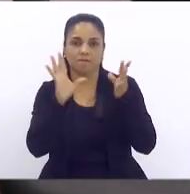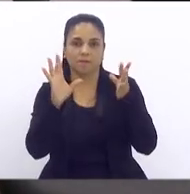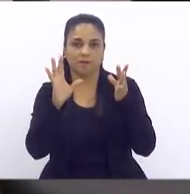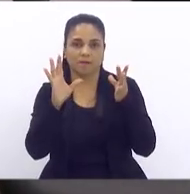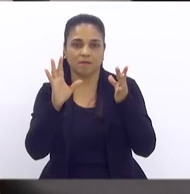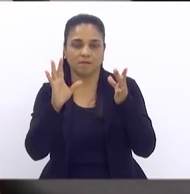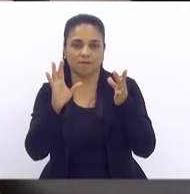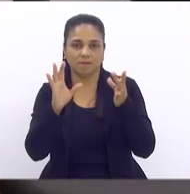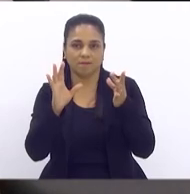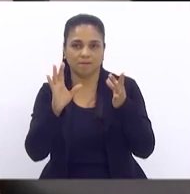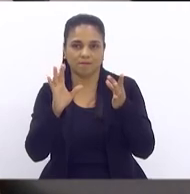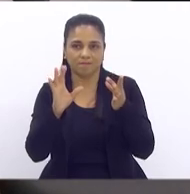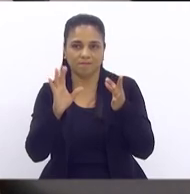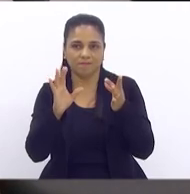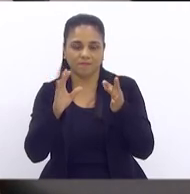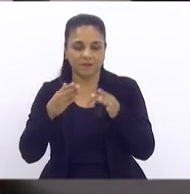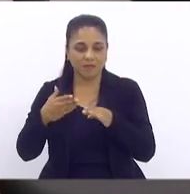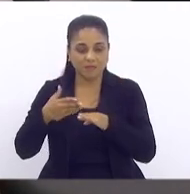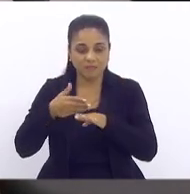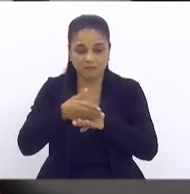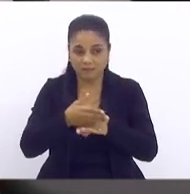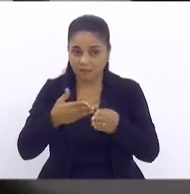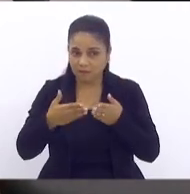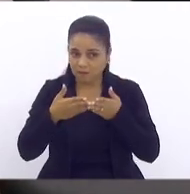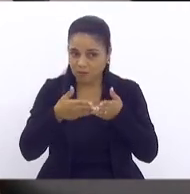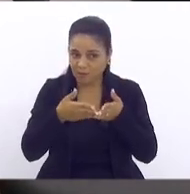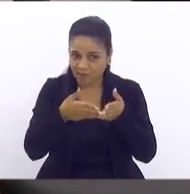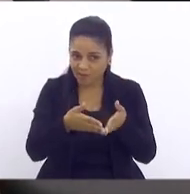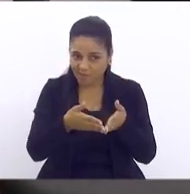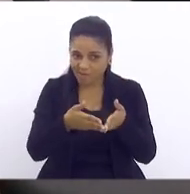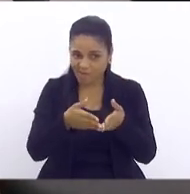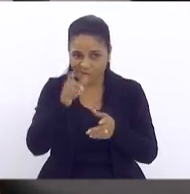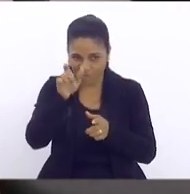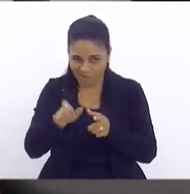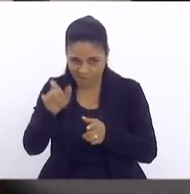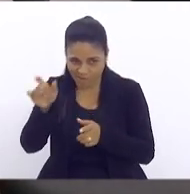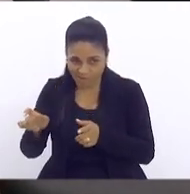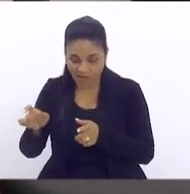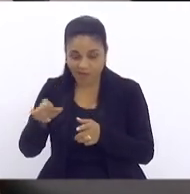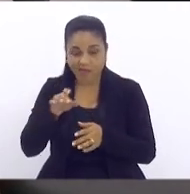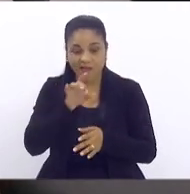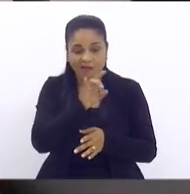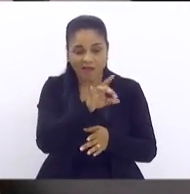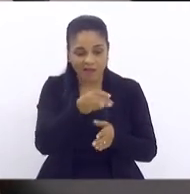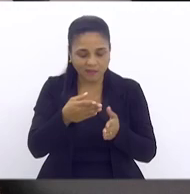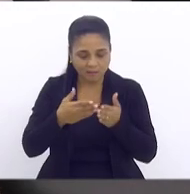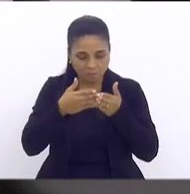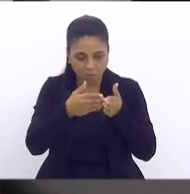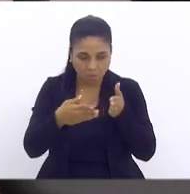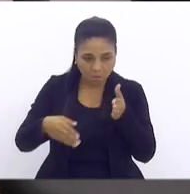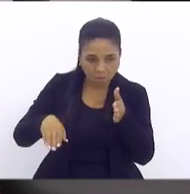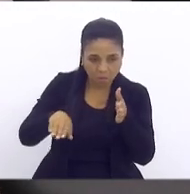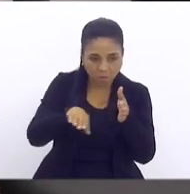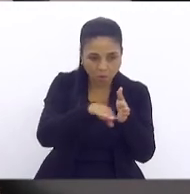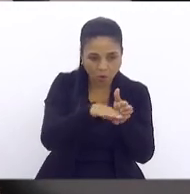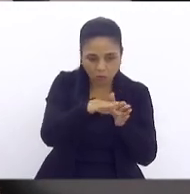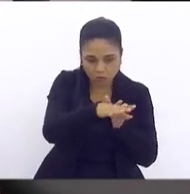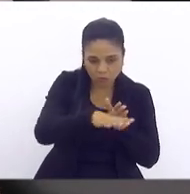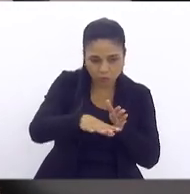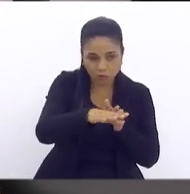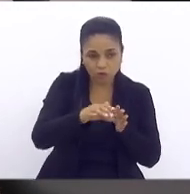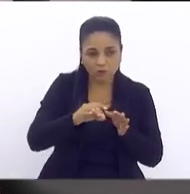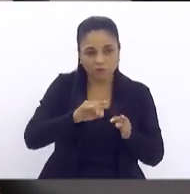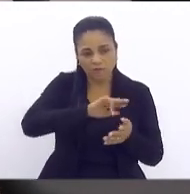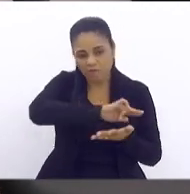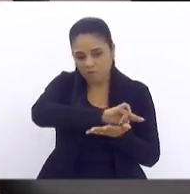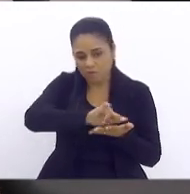seja, libera para que eles possam embarcar. Então, dentro do porto, da zona portuária, diversas